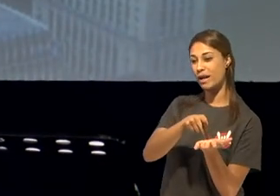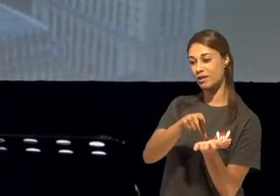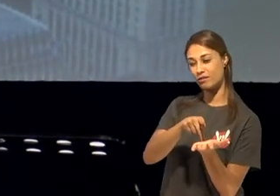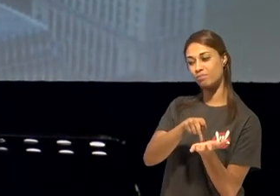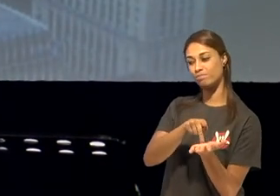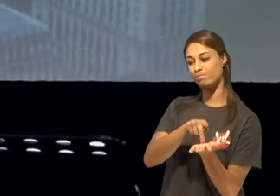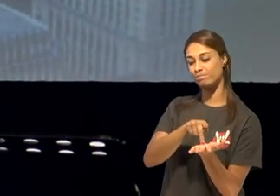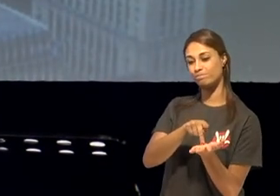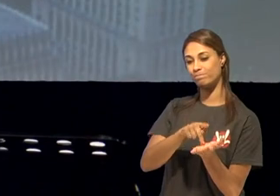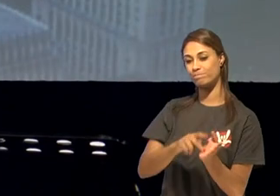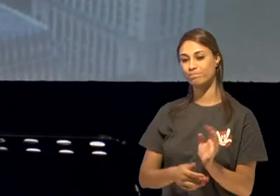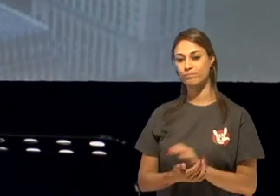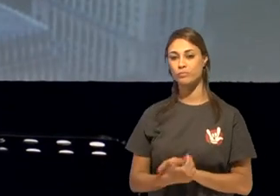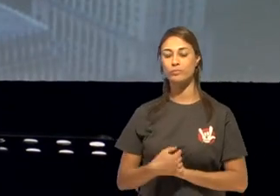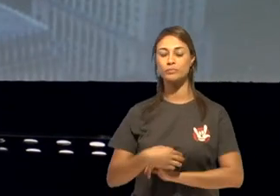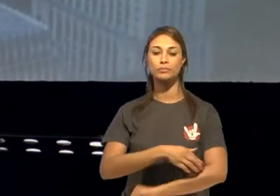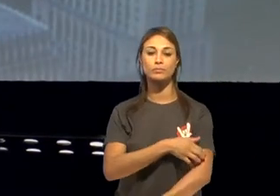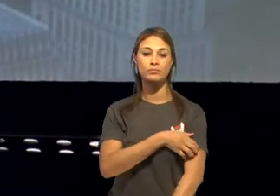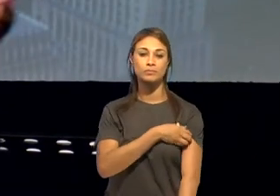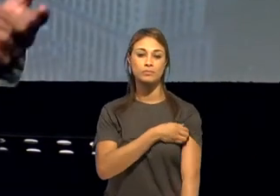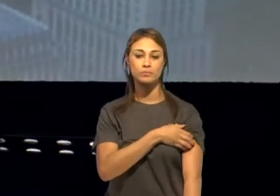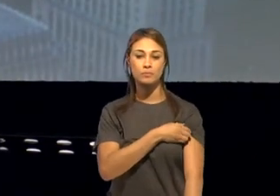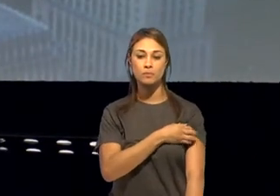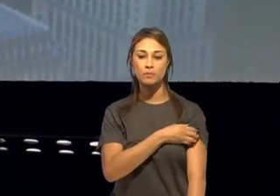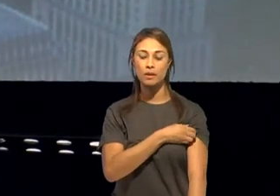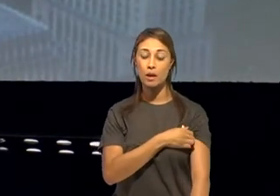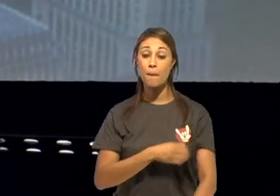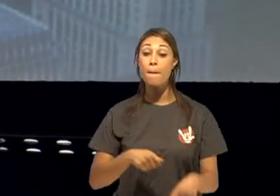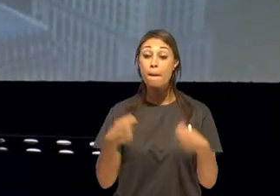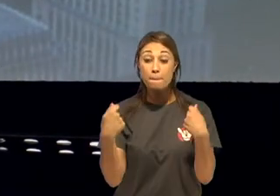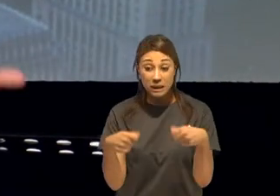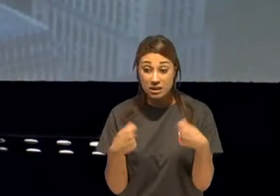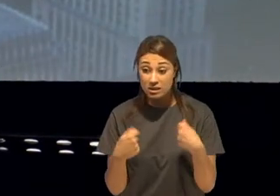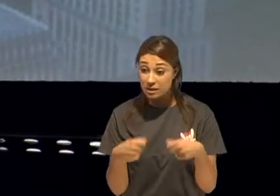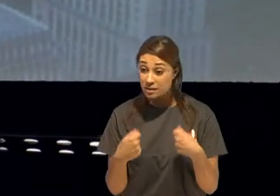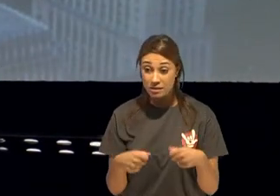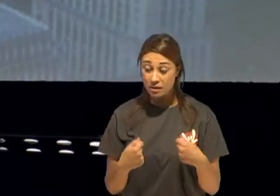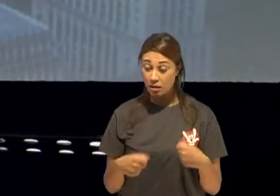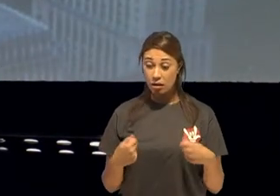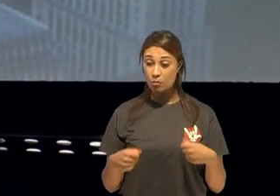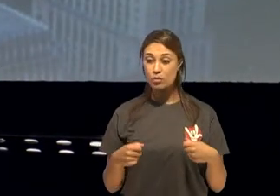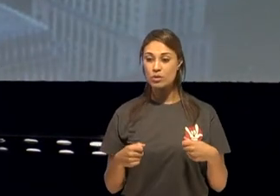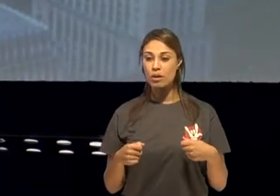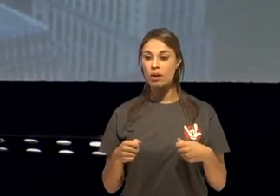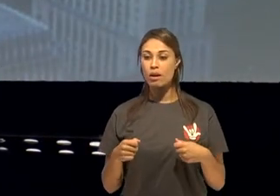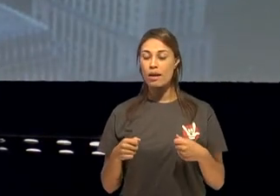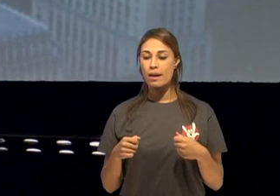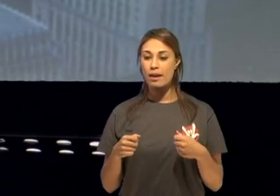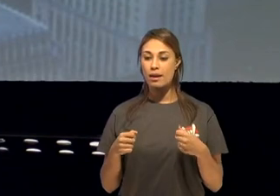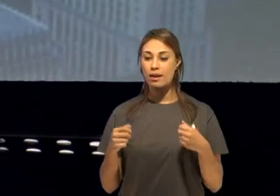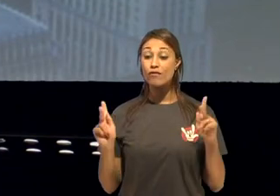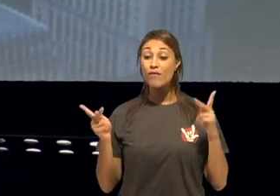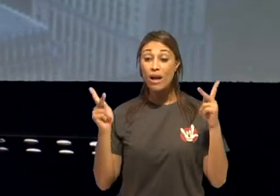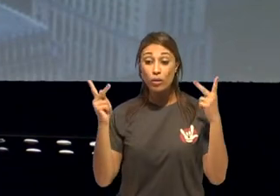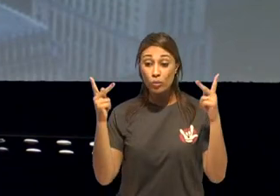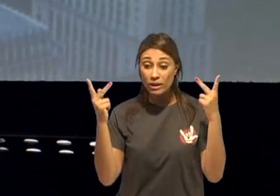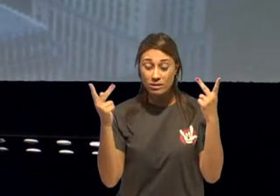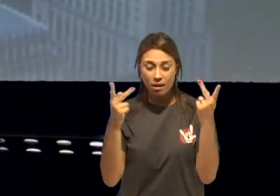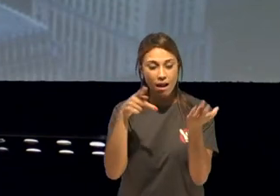ver amizades sendo separadas por causa de um relacionamento promíscuo? Um relacionamento que não vai mais para o